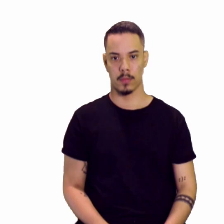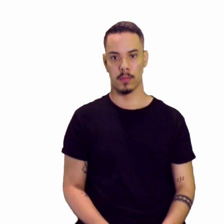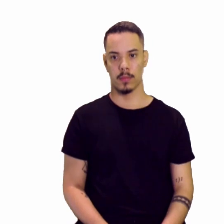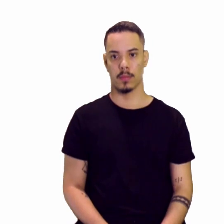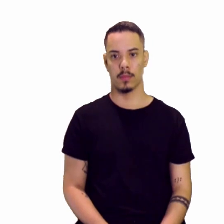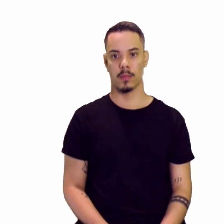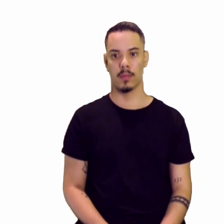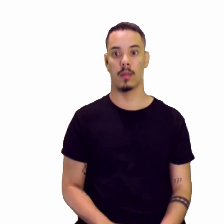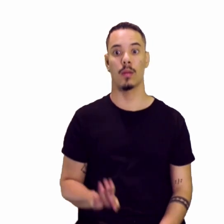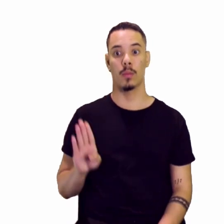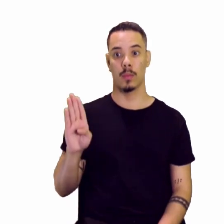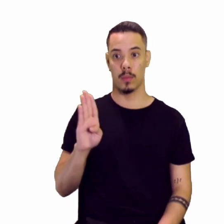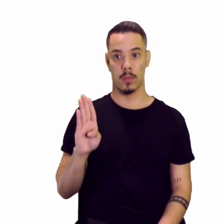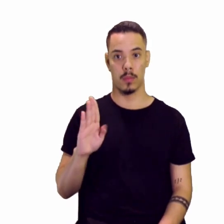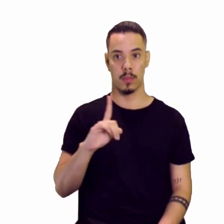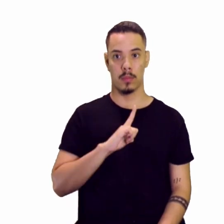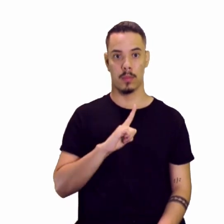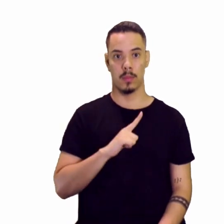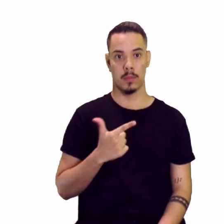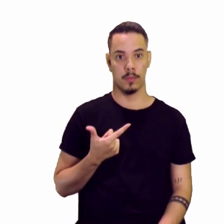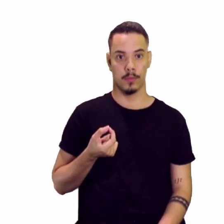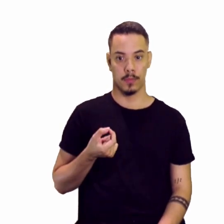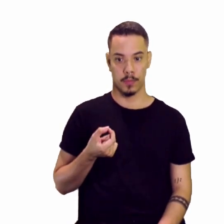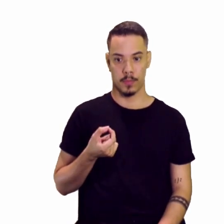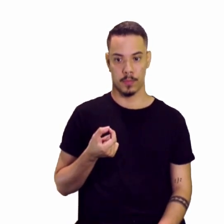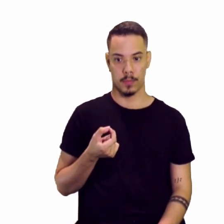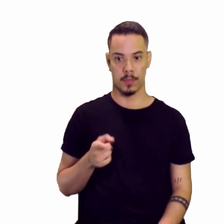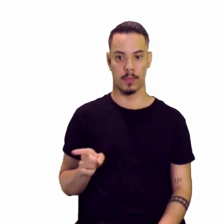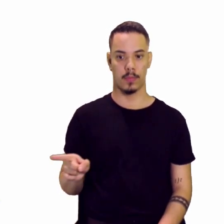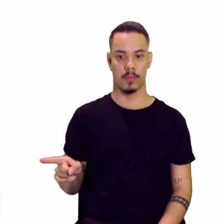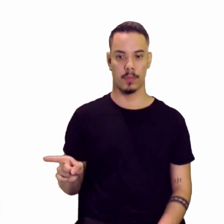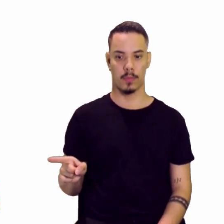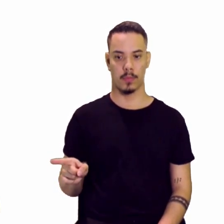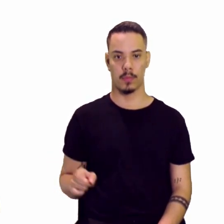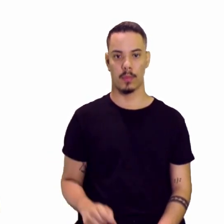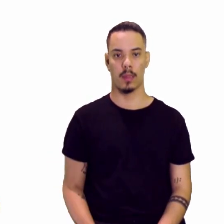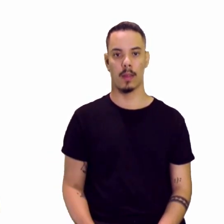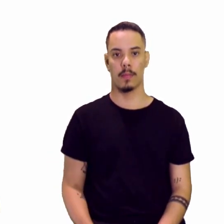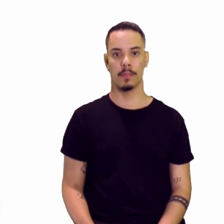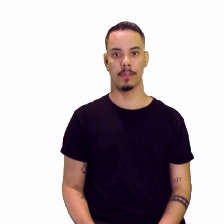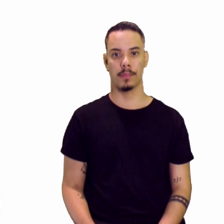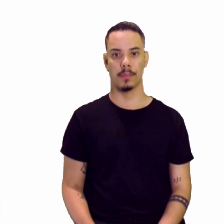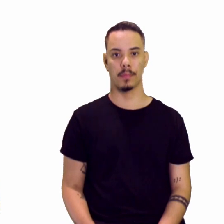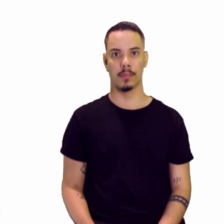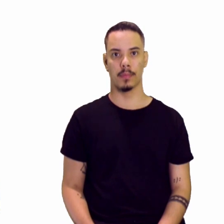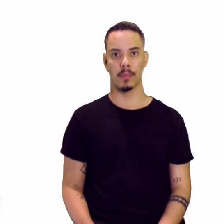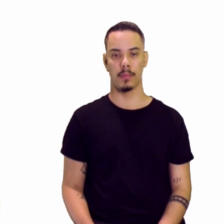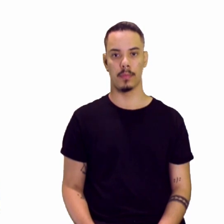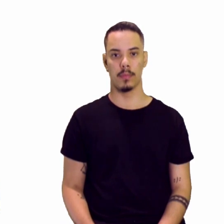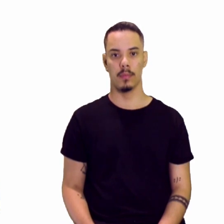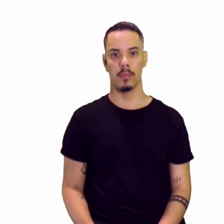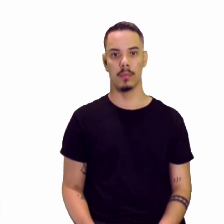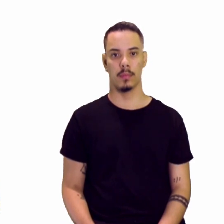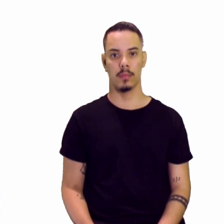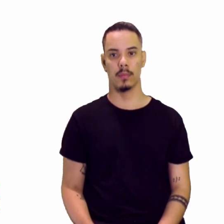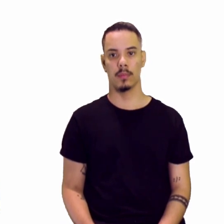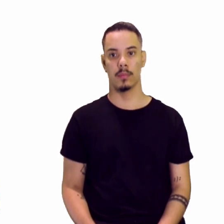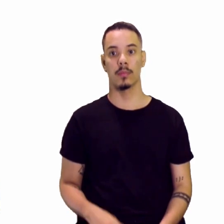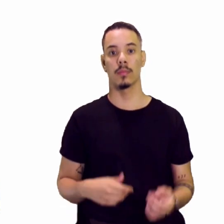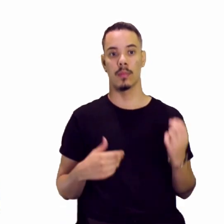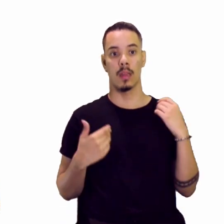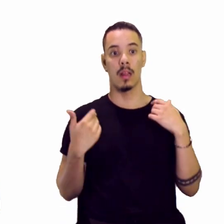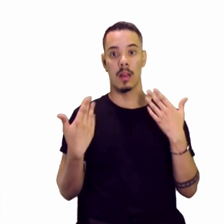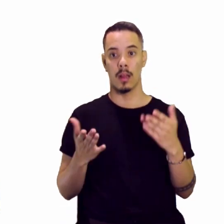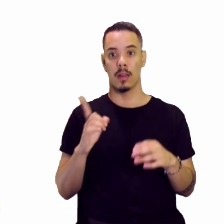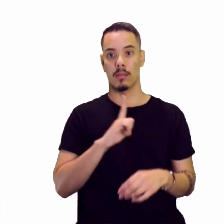informar. E o bloco B é uma massa de 20. Então, esse cara aqui tem uma massa de 20, ok? São